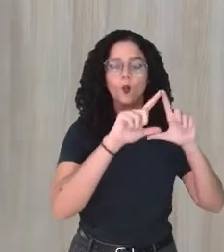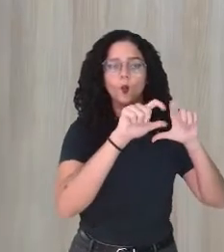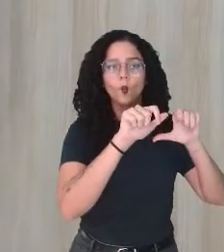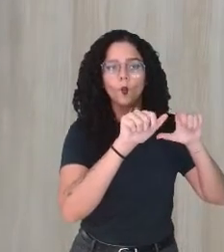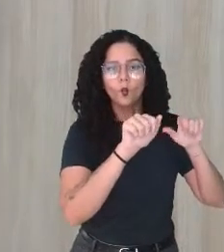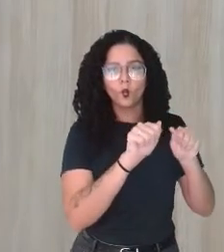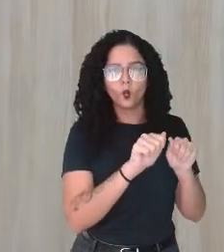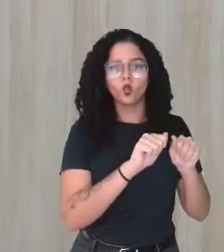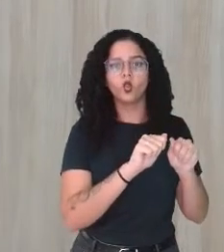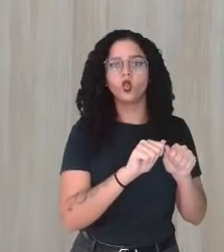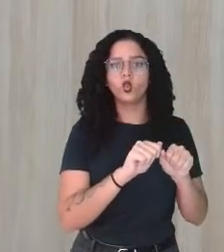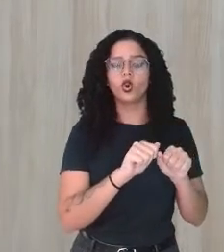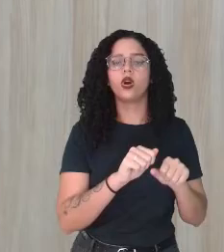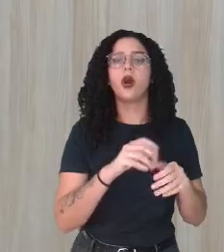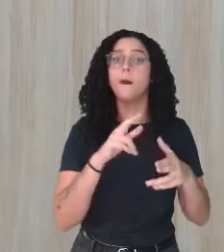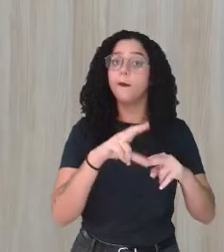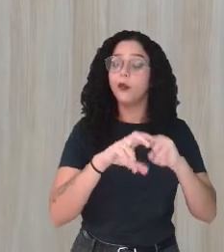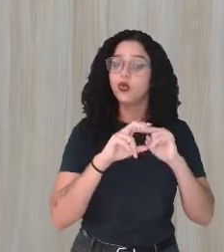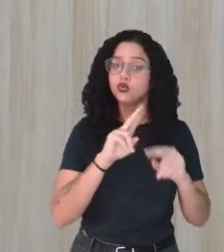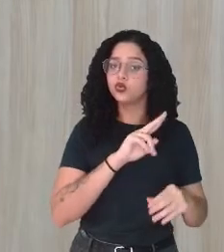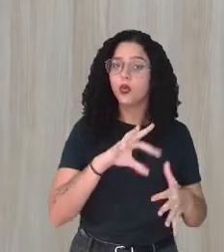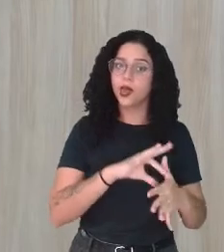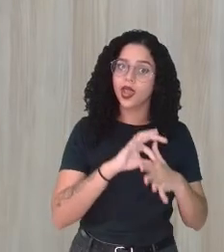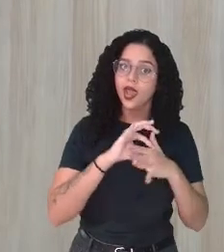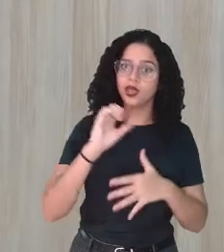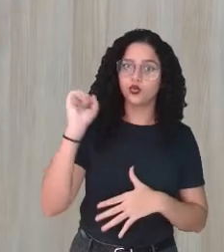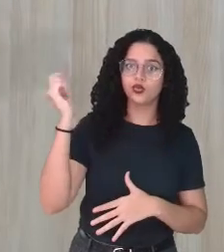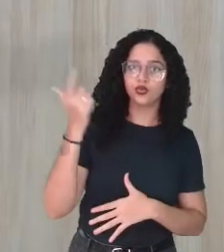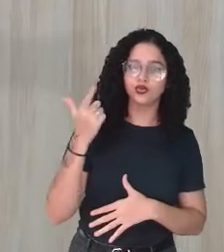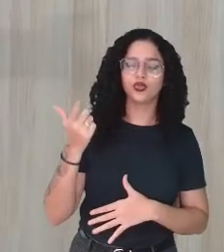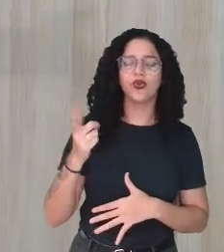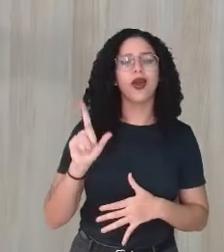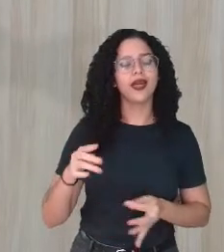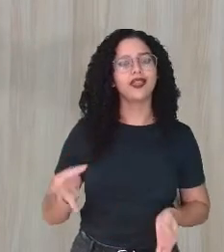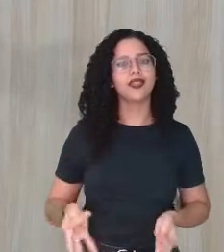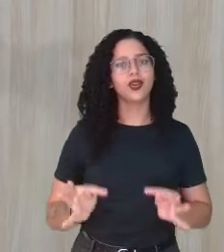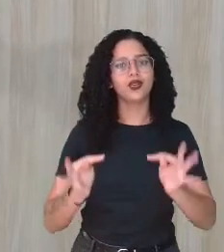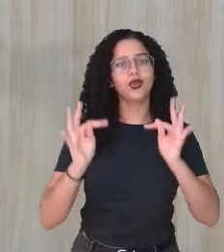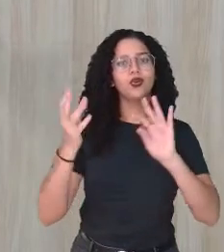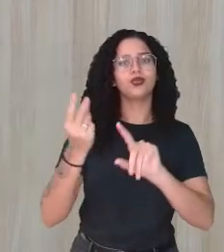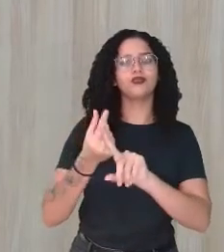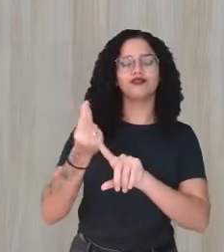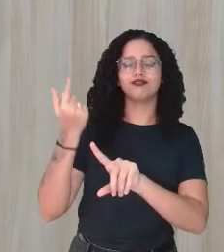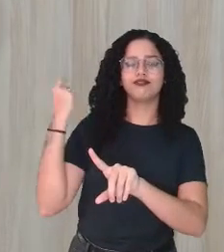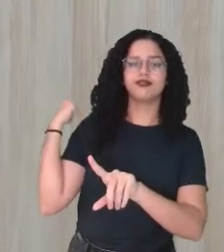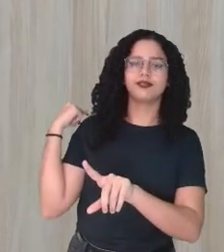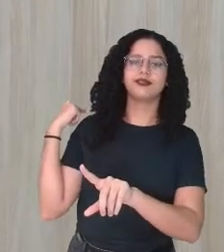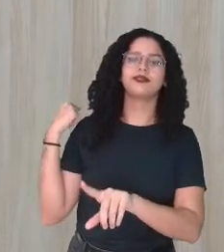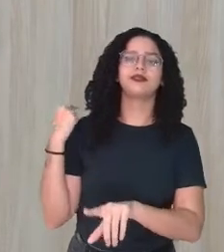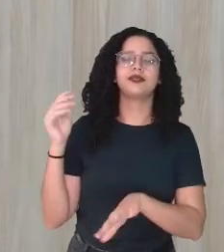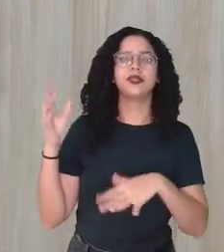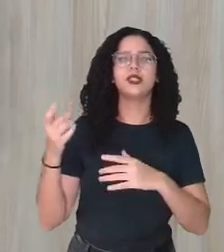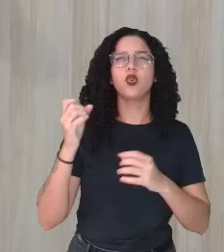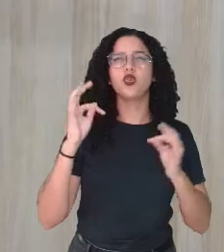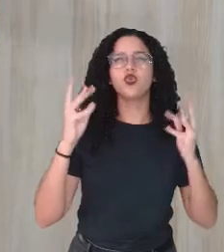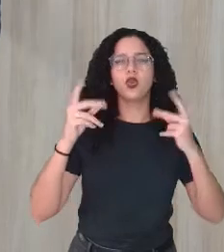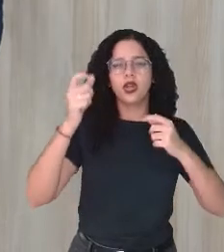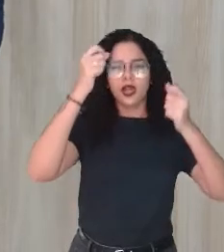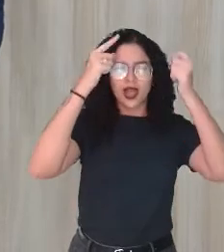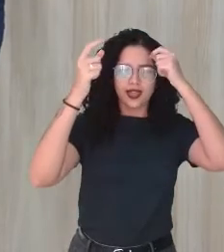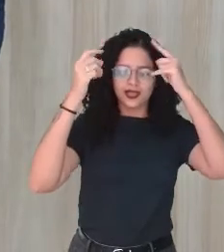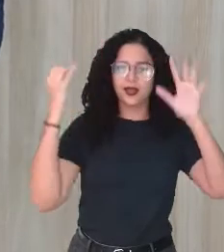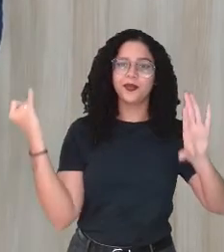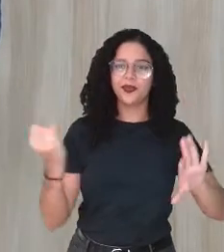de sol vem daí também, dessa base, essa tecnologia para a época, tá? Então, todas essas ideias são